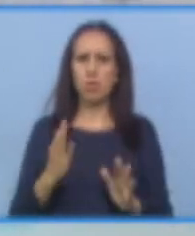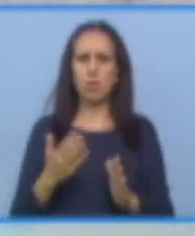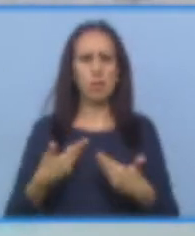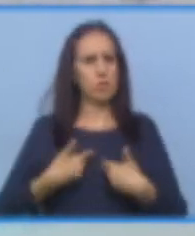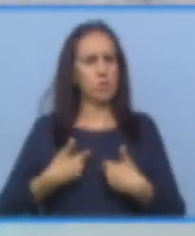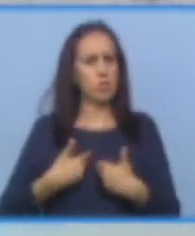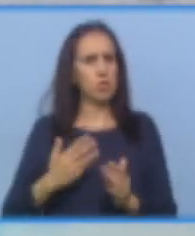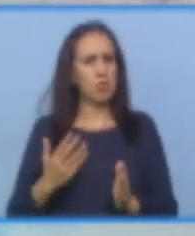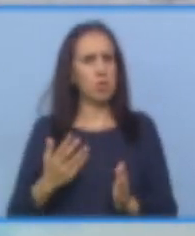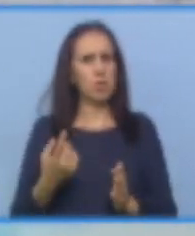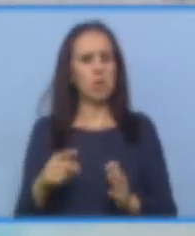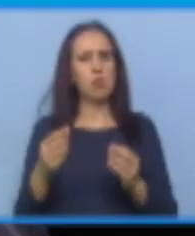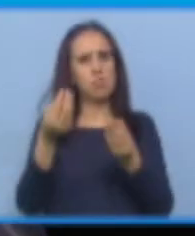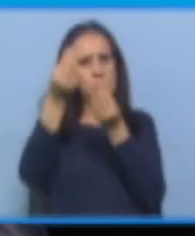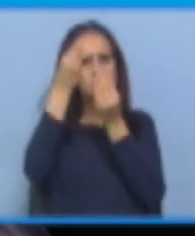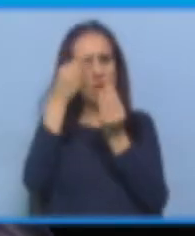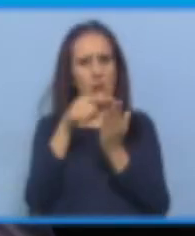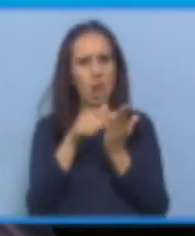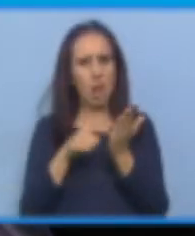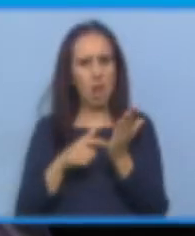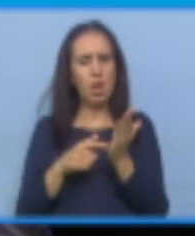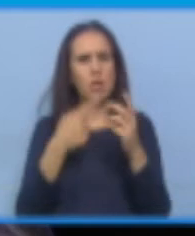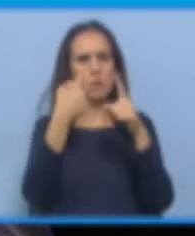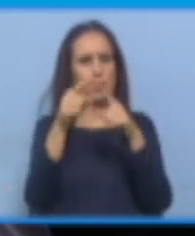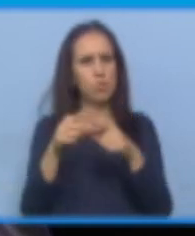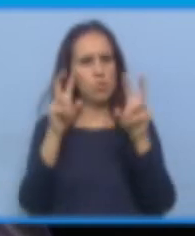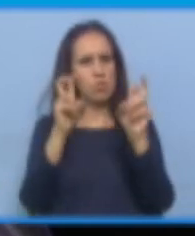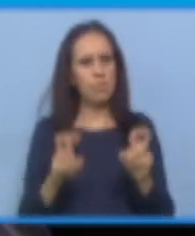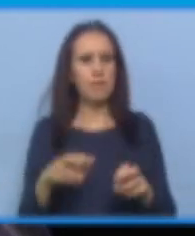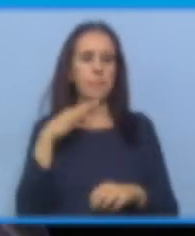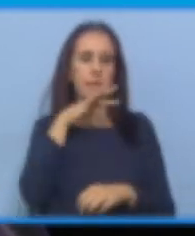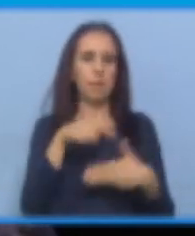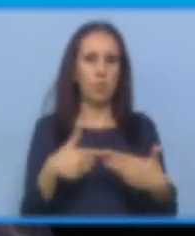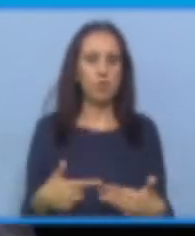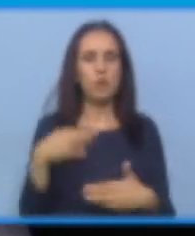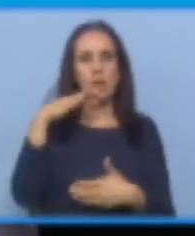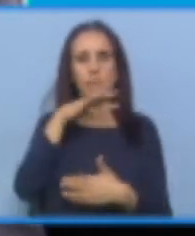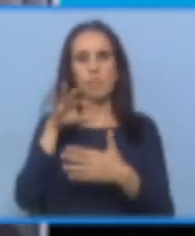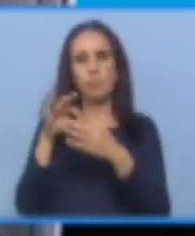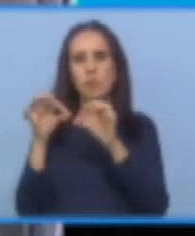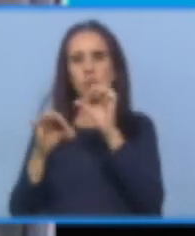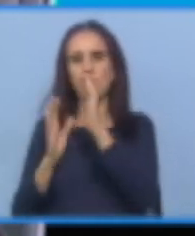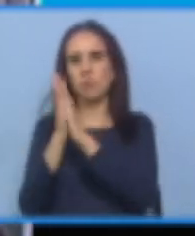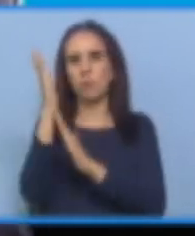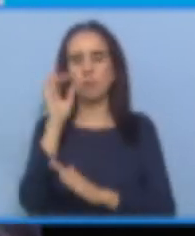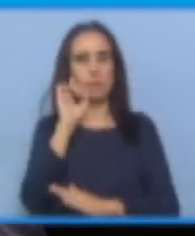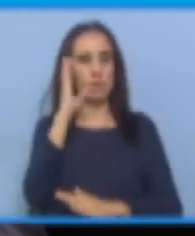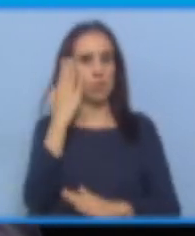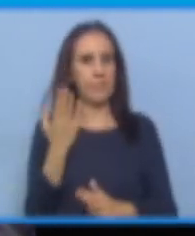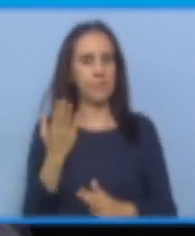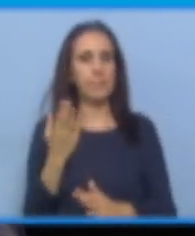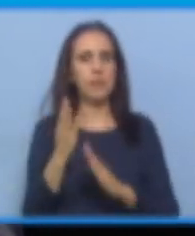ajuda. São catequeses sistemáticas, portanto, as famílias de hoje, a família à luz da Palavra de Deus, que é muito importante, né?